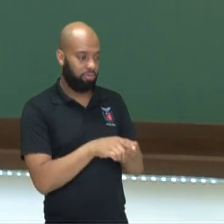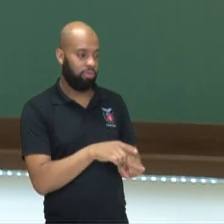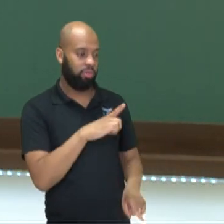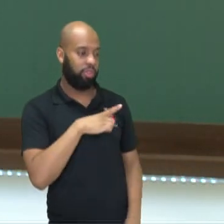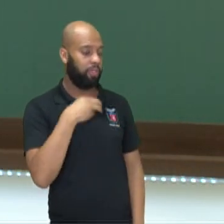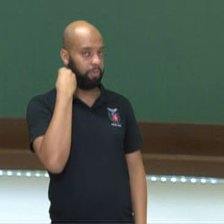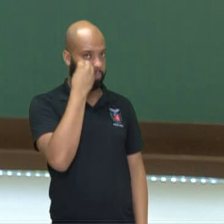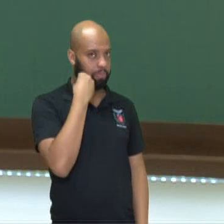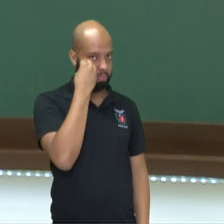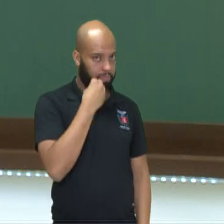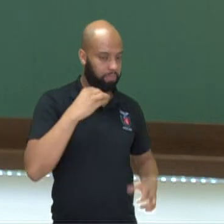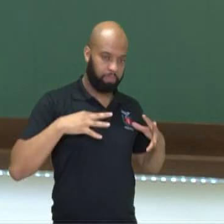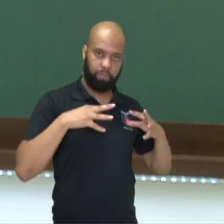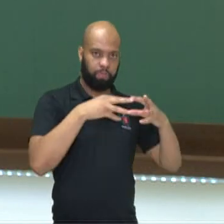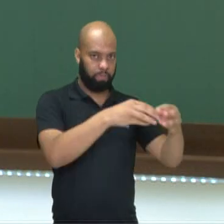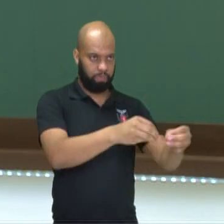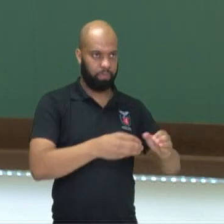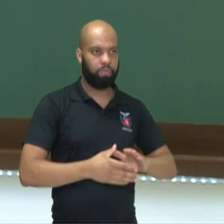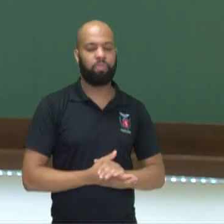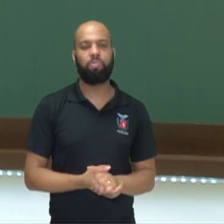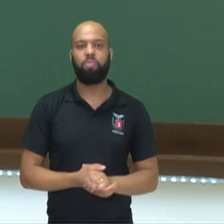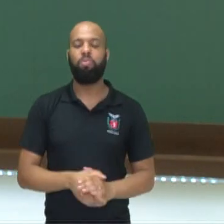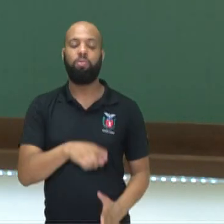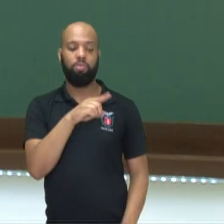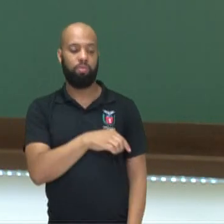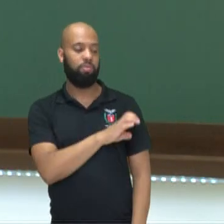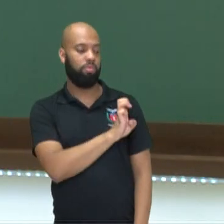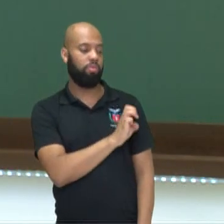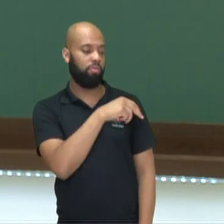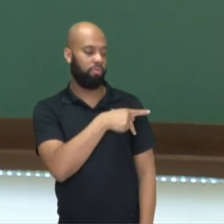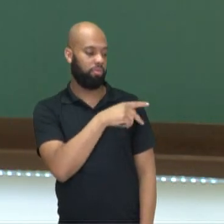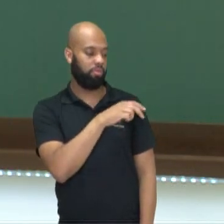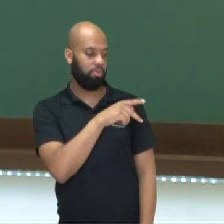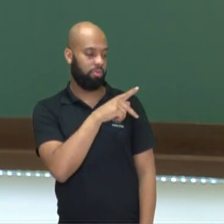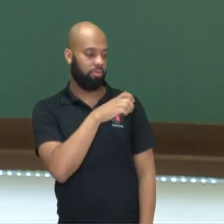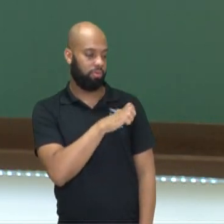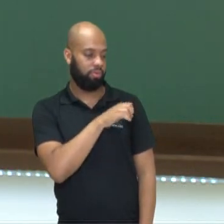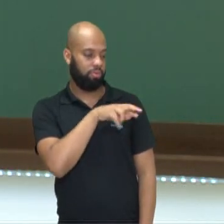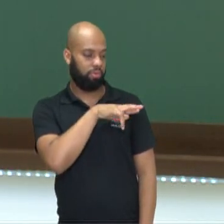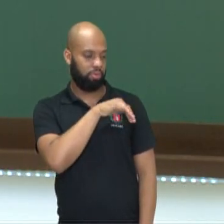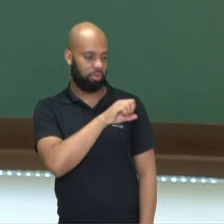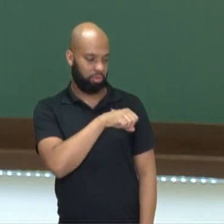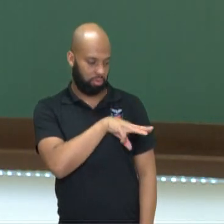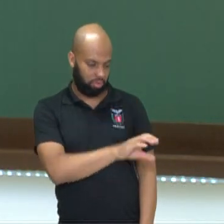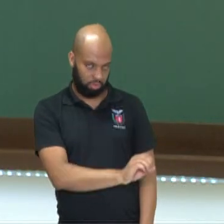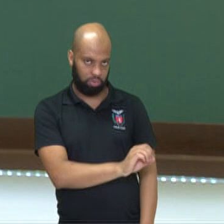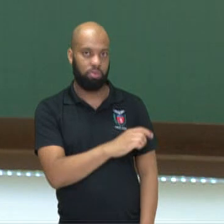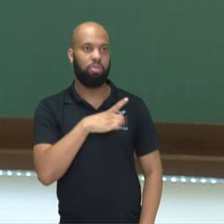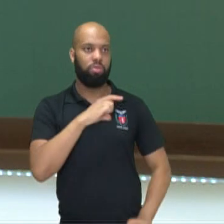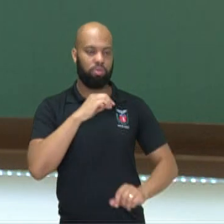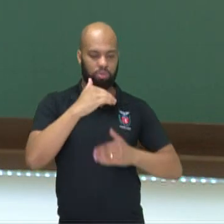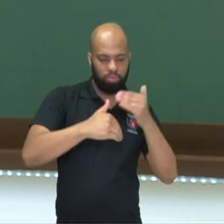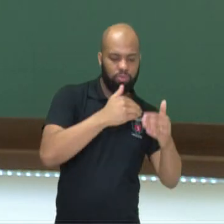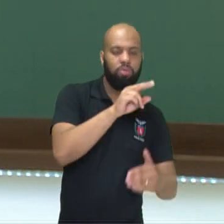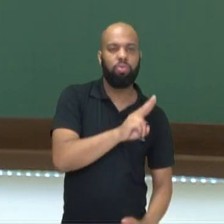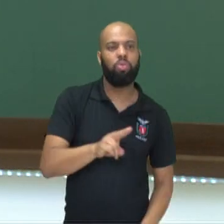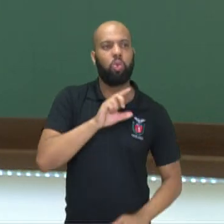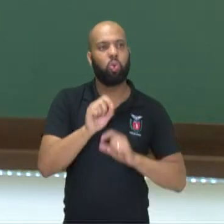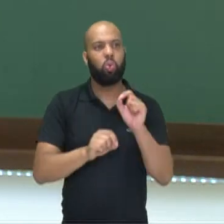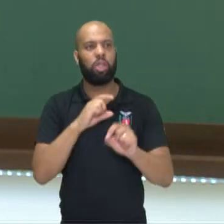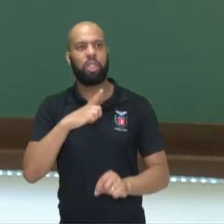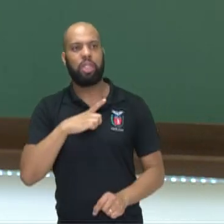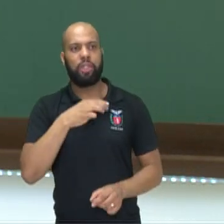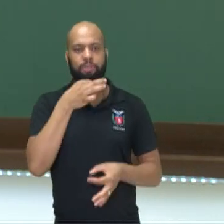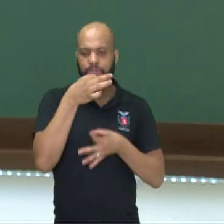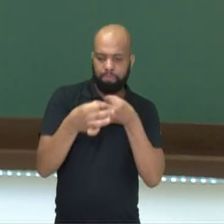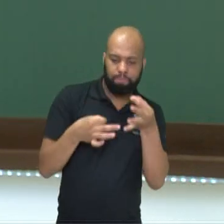posso conhecer todas as coisas e ter verdade a partir das minhas sensações. E desenvolveu o chamado